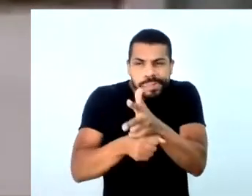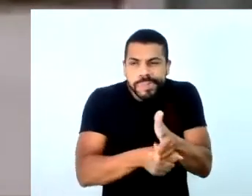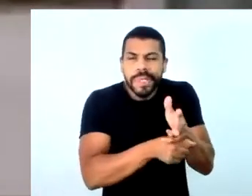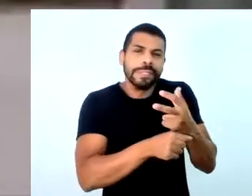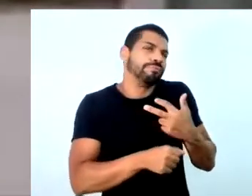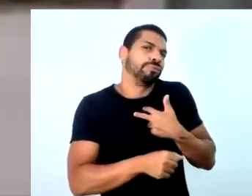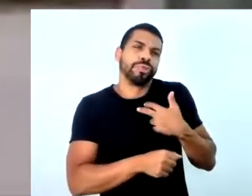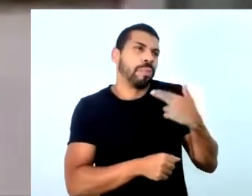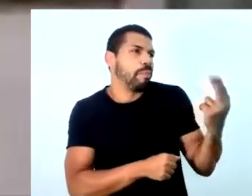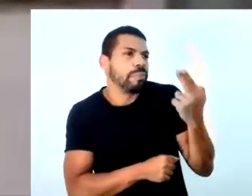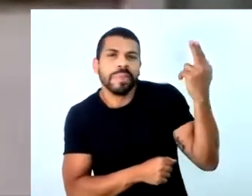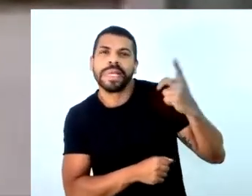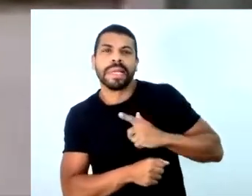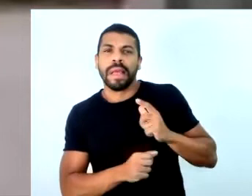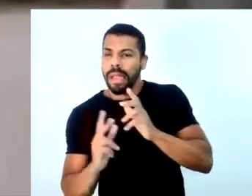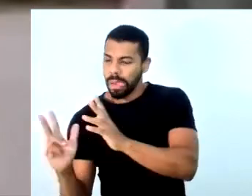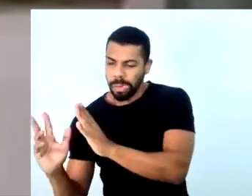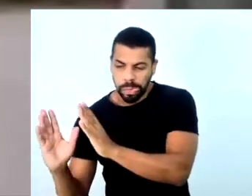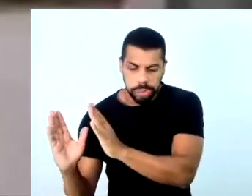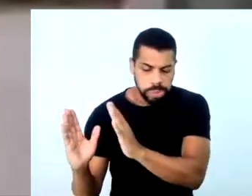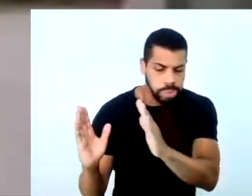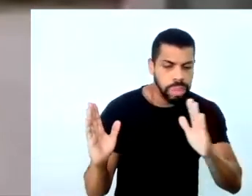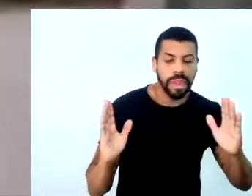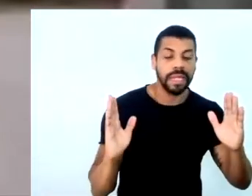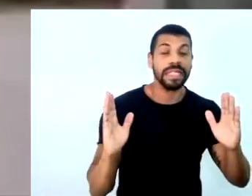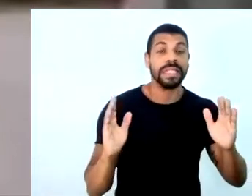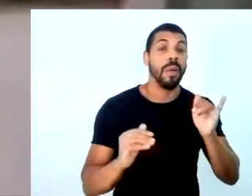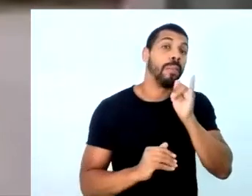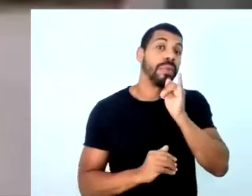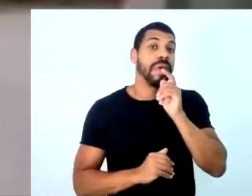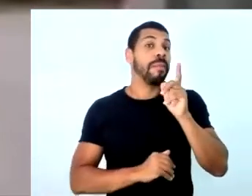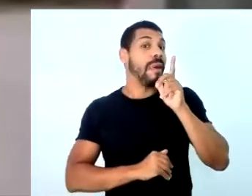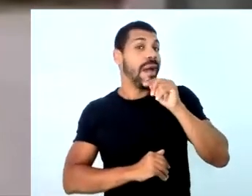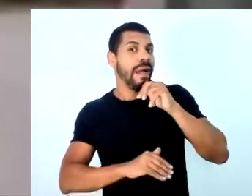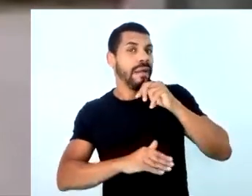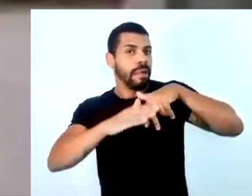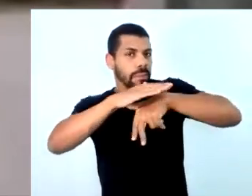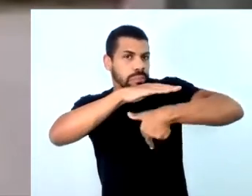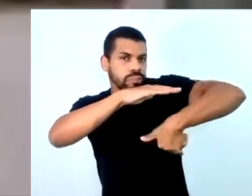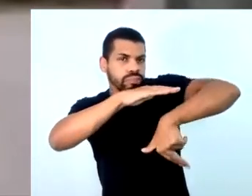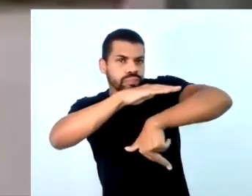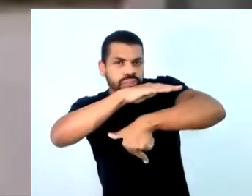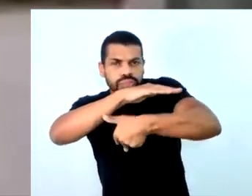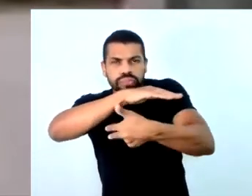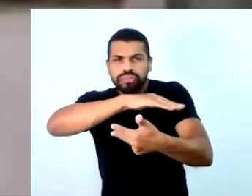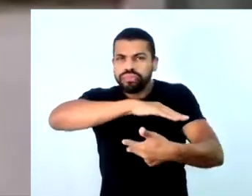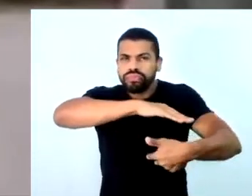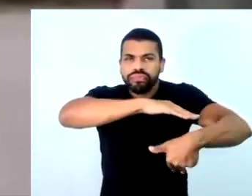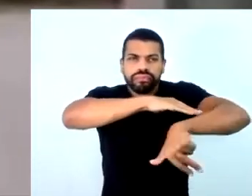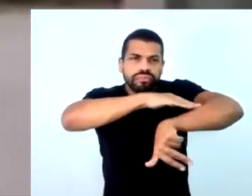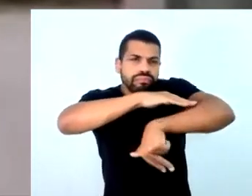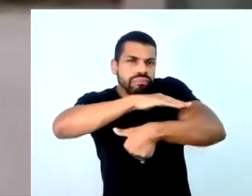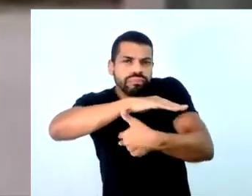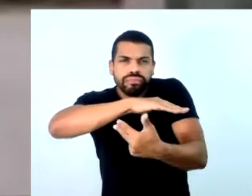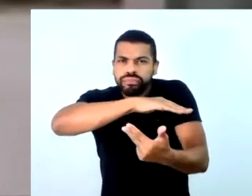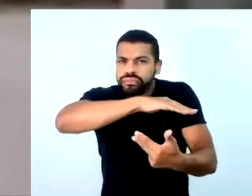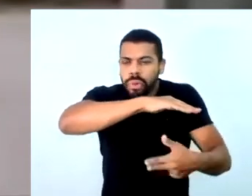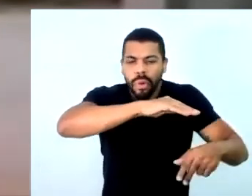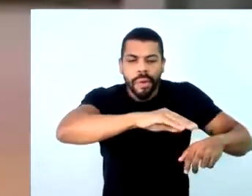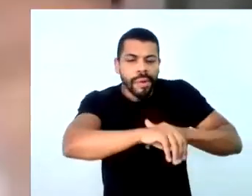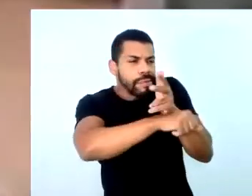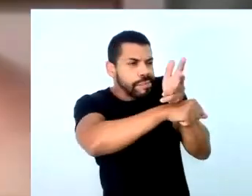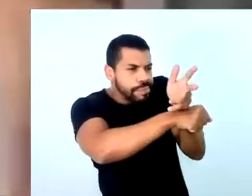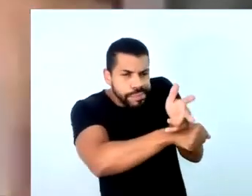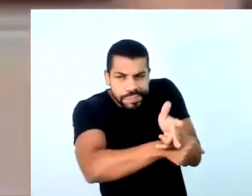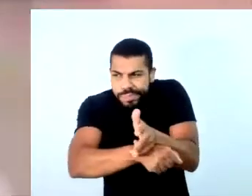podia filmar muitas vezes, uma vez que uma etapa dele era todo filmado embaixo d'água, com câmeras submersas, então você não